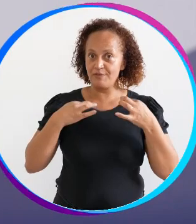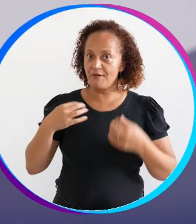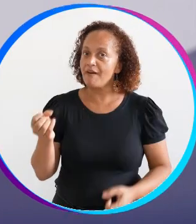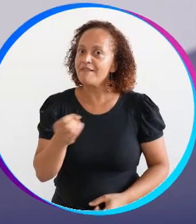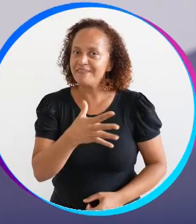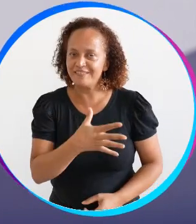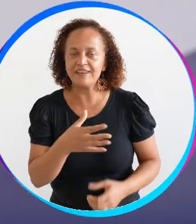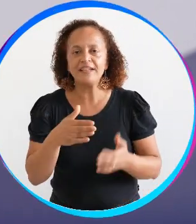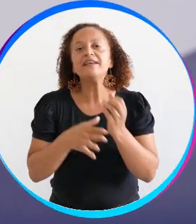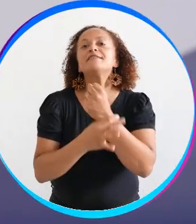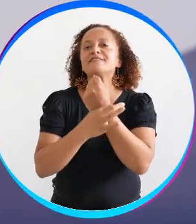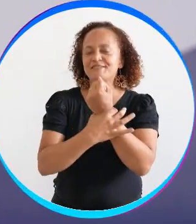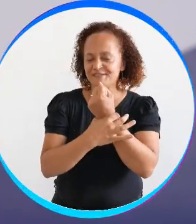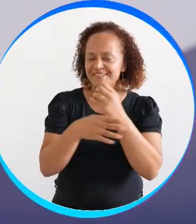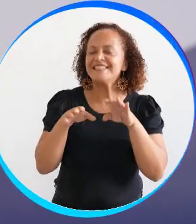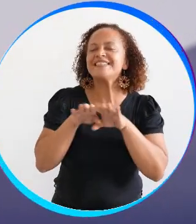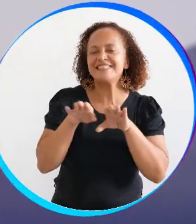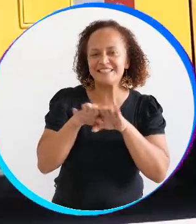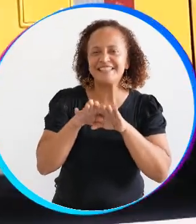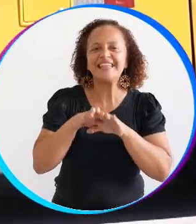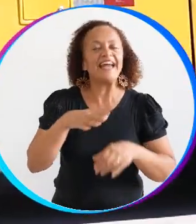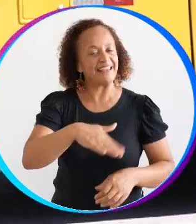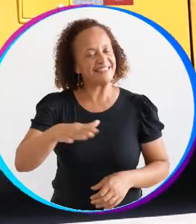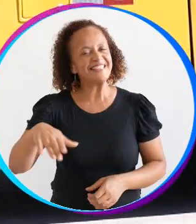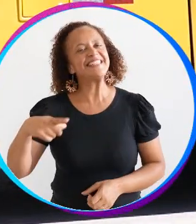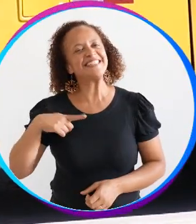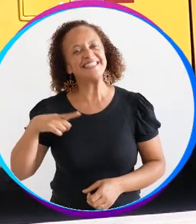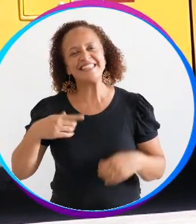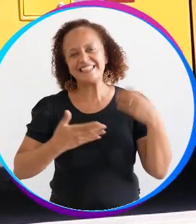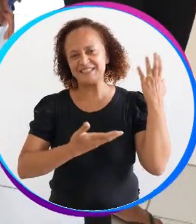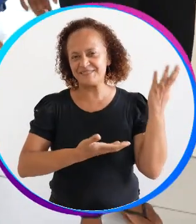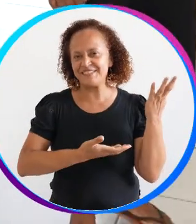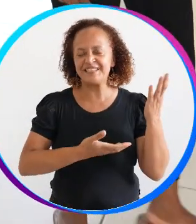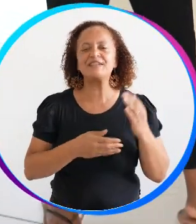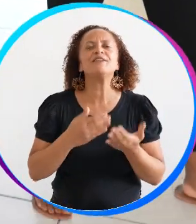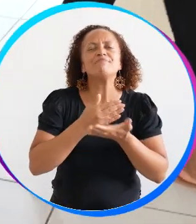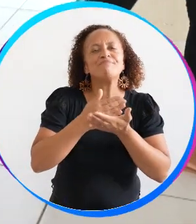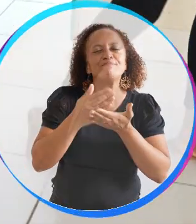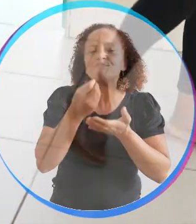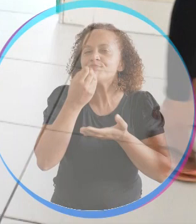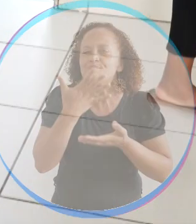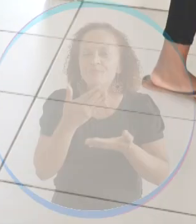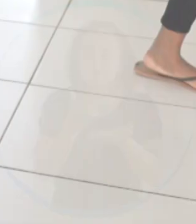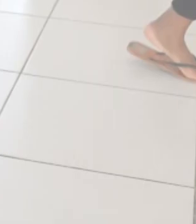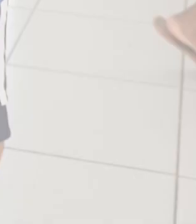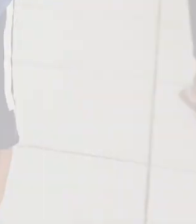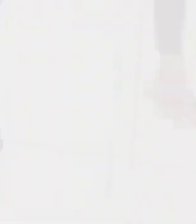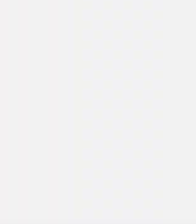toda a segurança. As nossas crianças encontram aqui em Barueri um ótimo ano letivo.